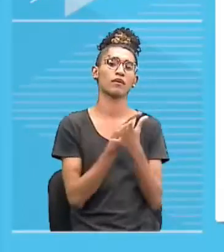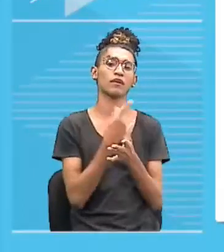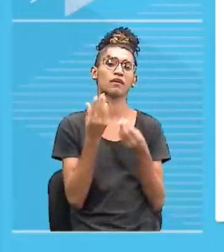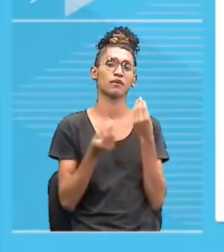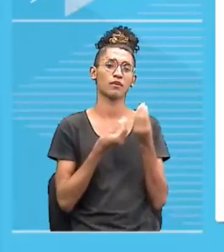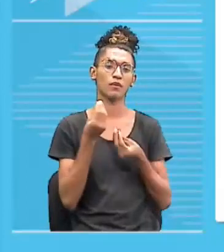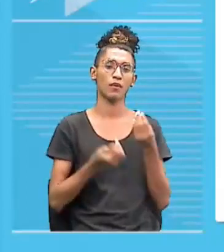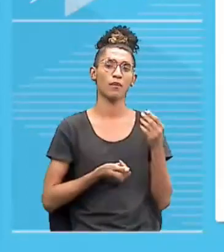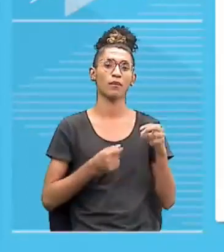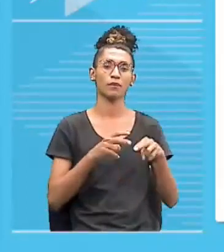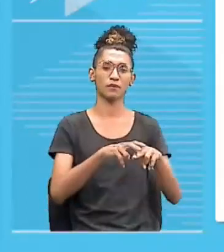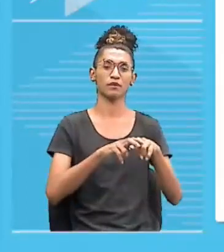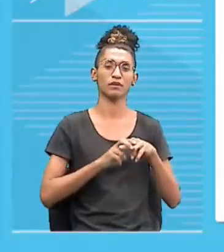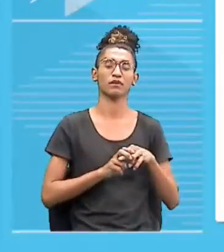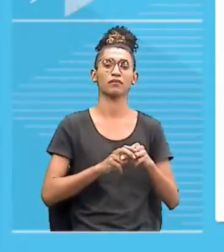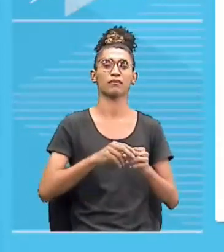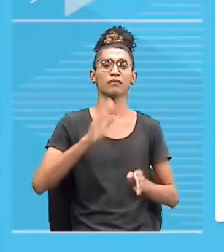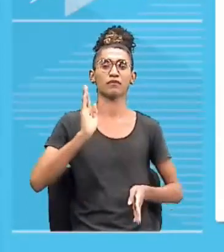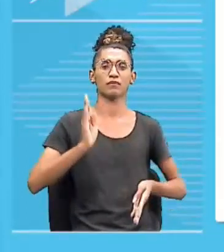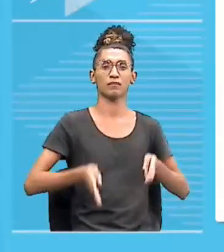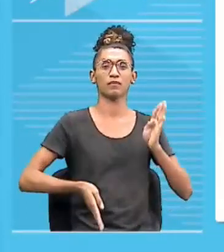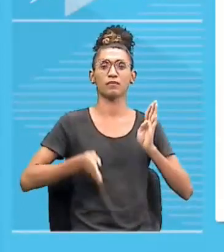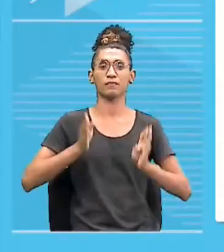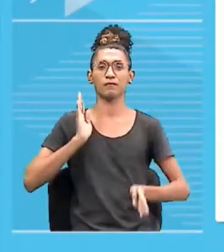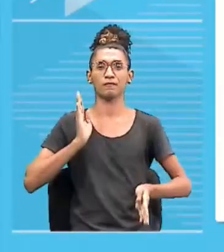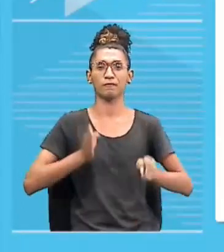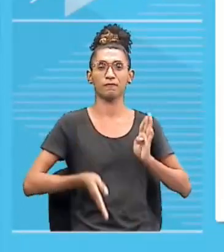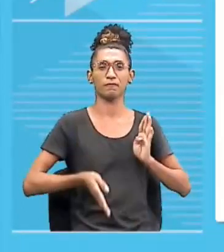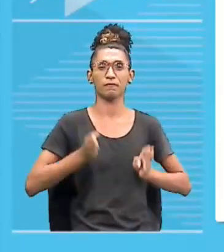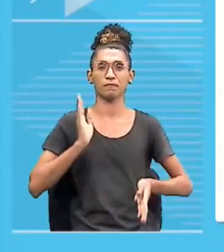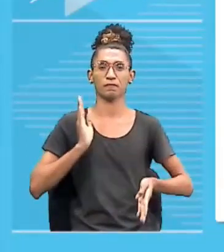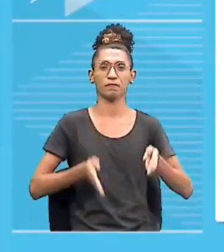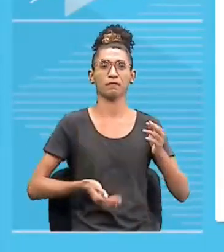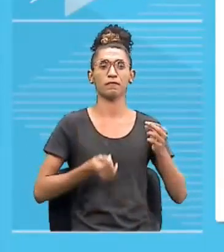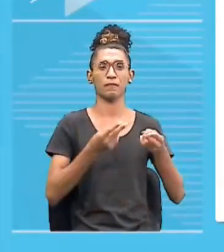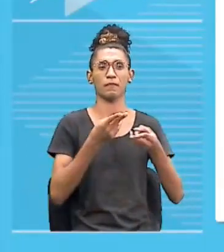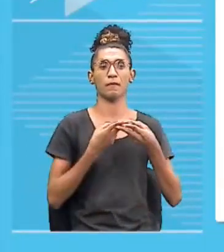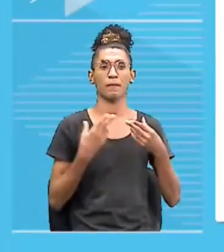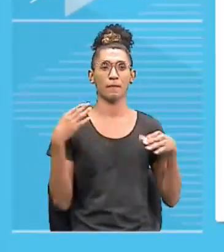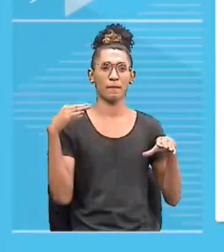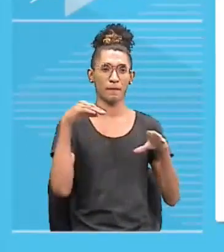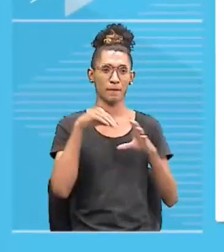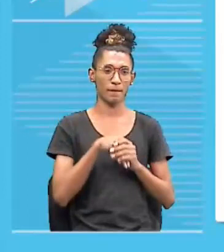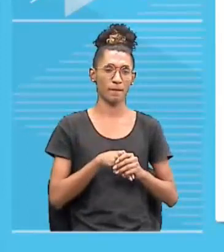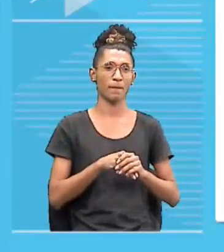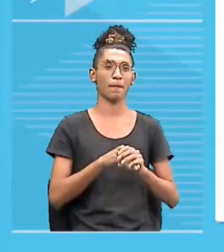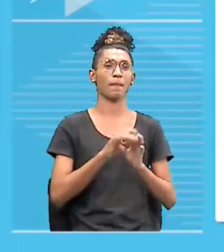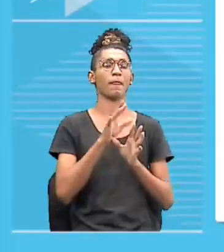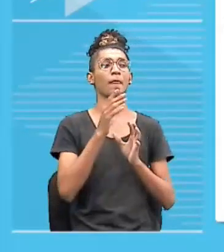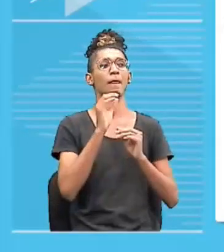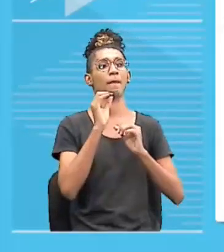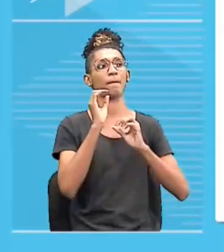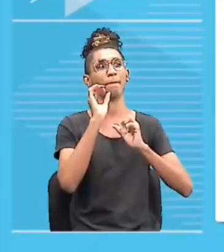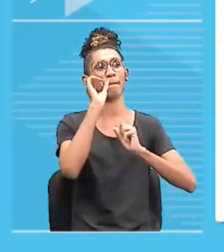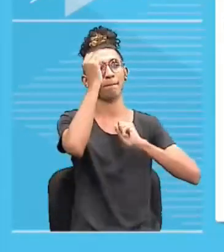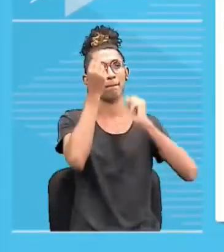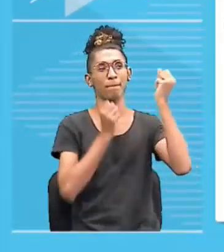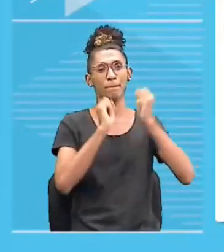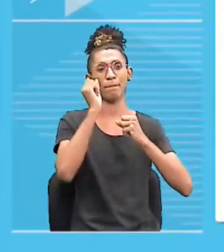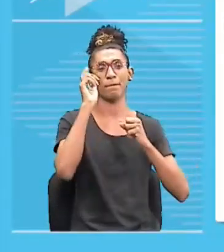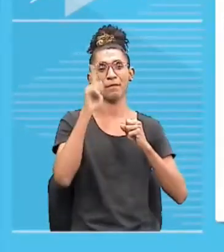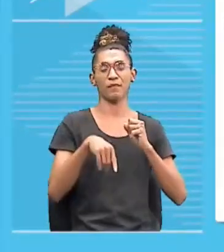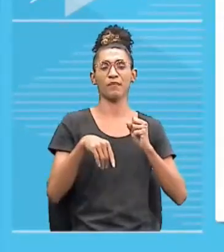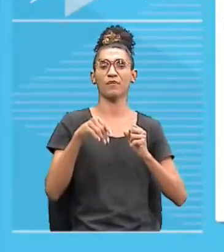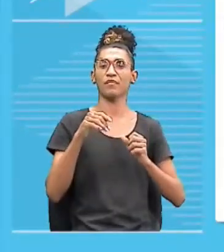da robótica, que é empregada dentro das fábricas, certo? Que são essas